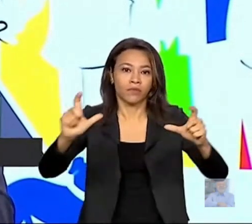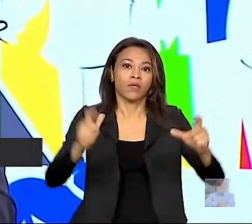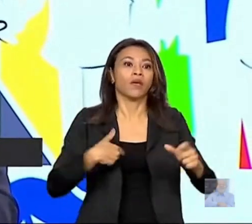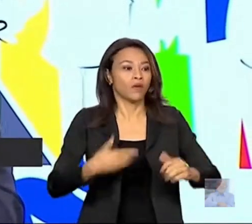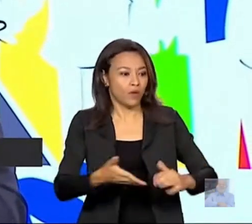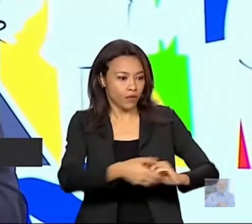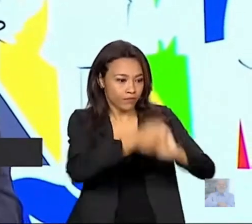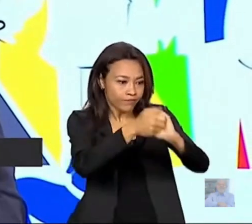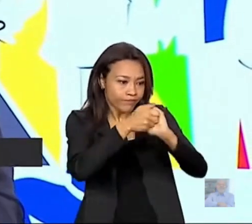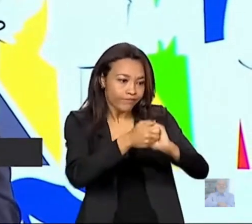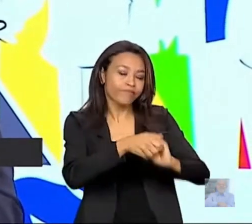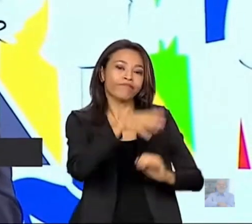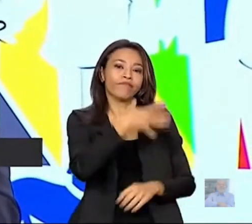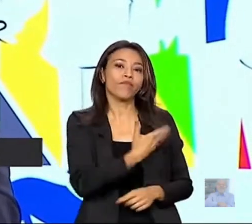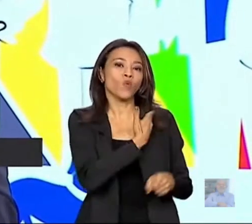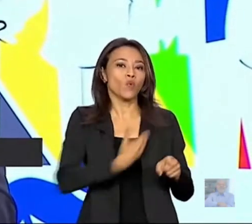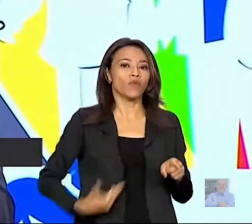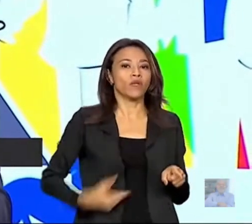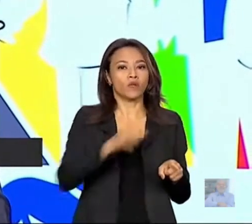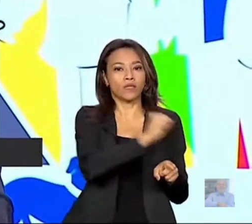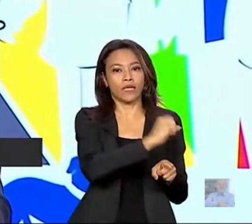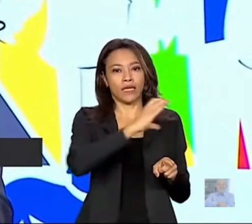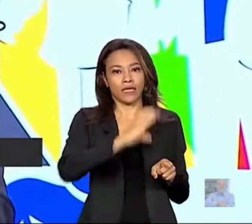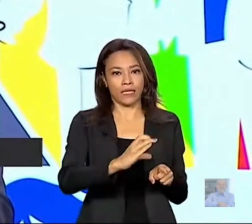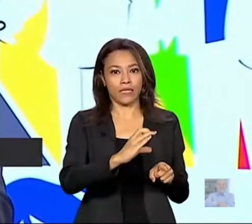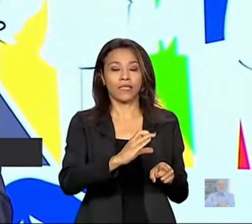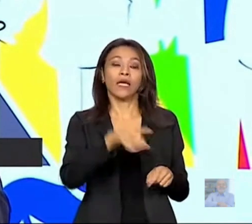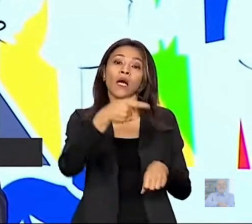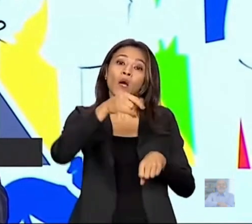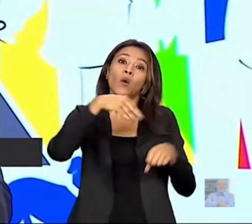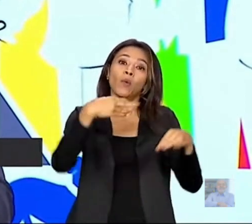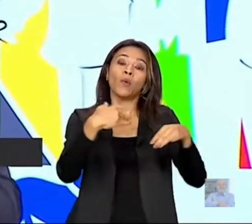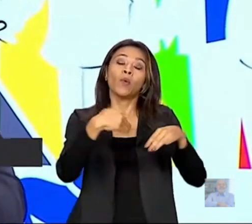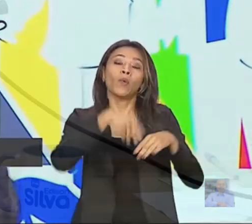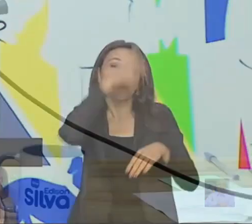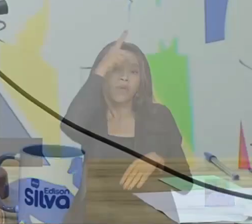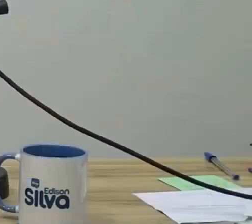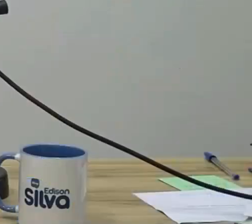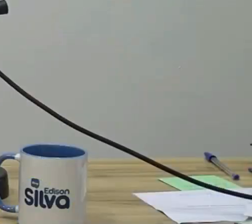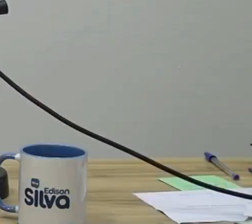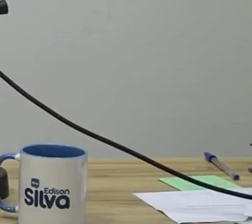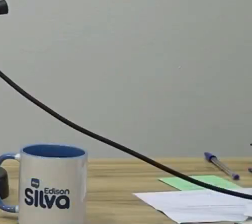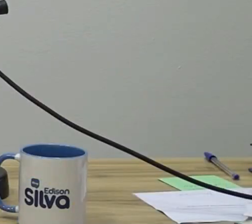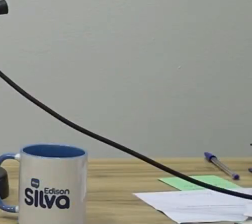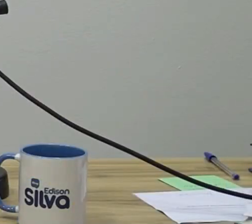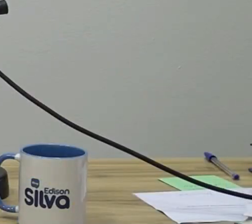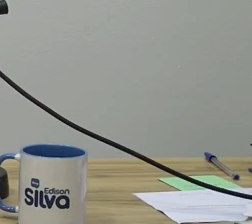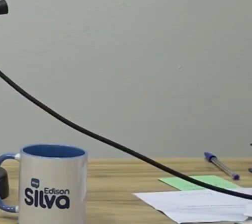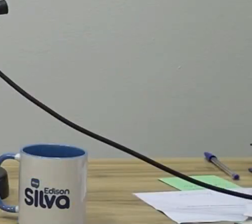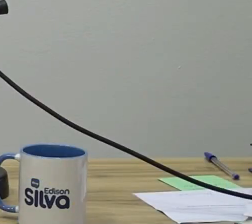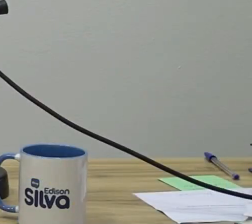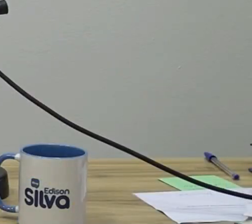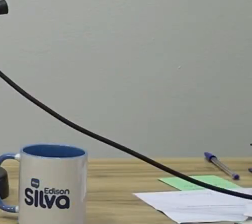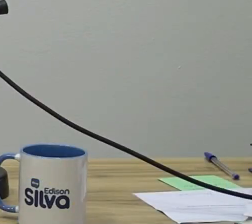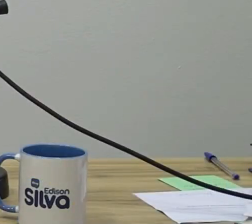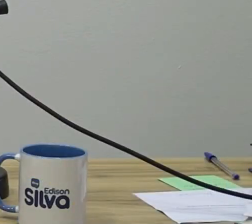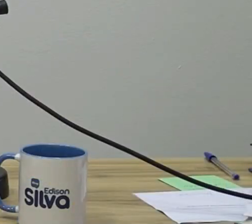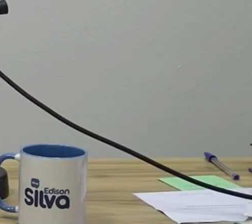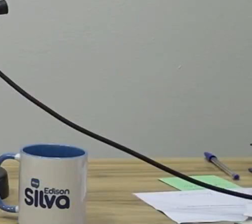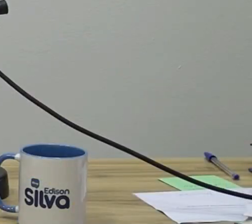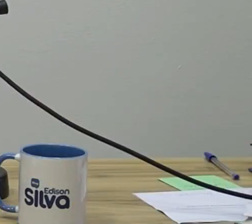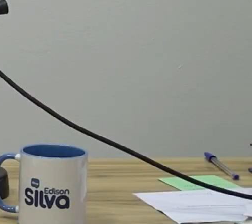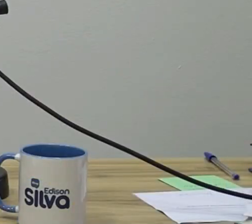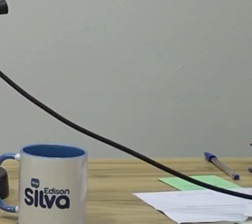Santa Catarina, o prefeito de Blumenau, quem eu quero mais uma vez me solidarizar pelo triste... O pronunciamento do ministro da Educação é um